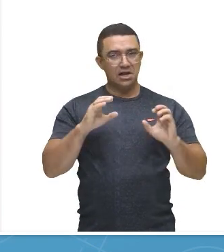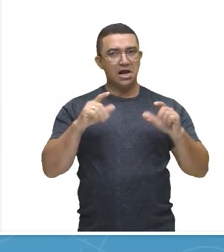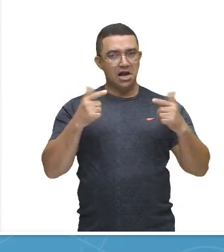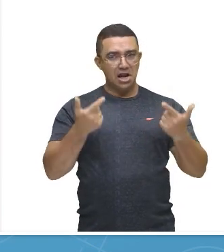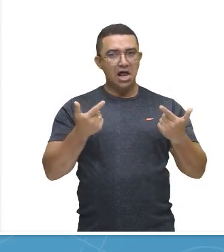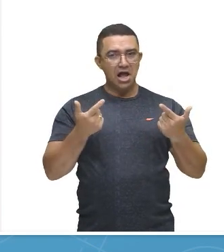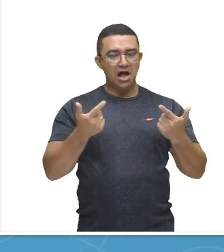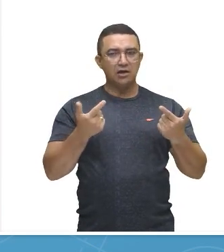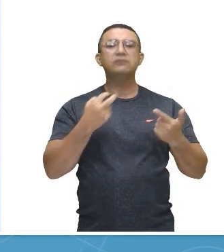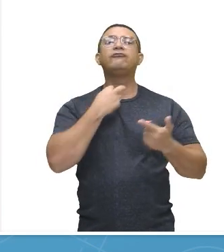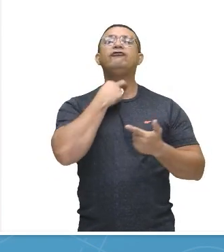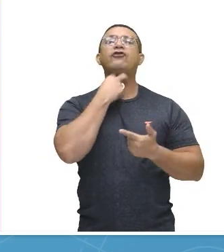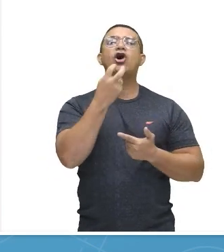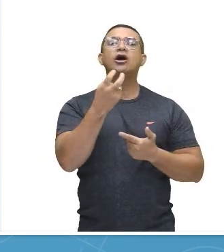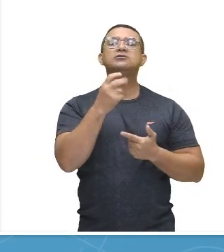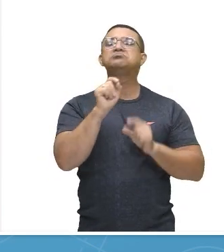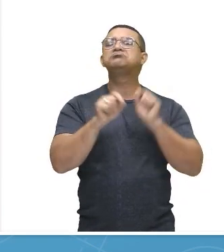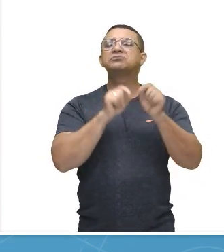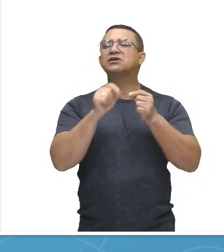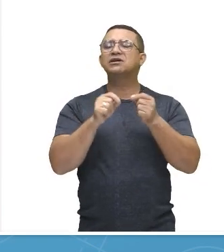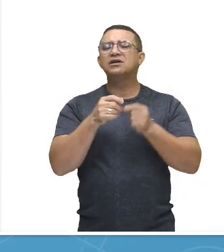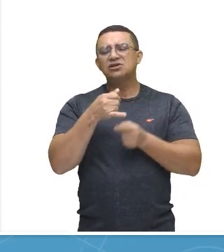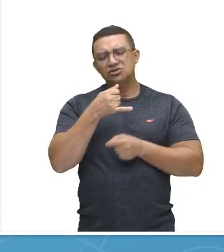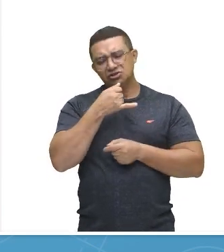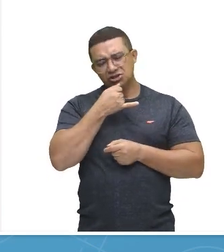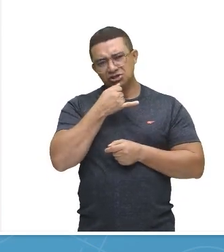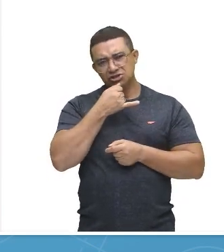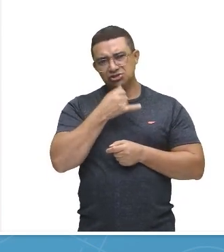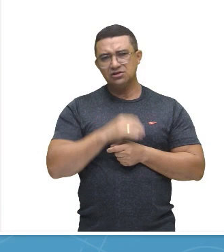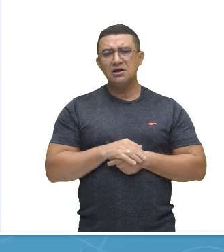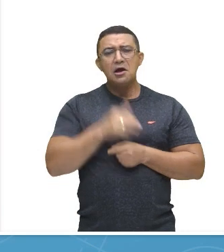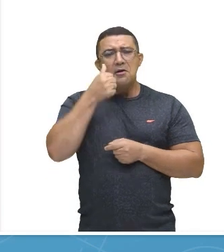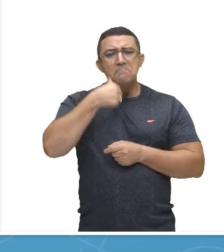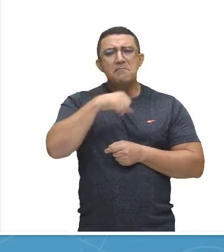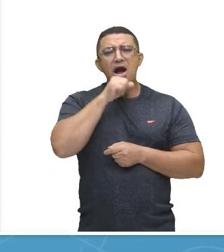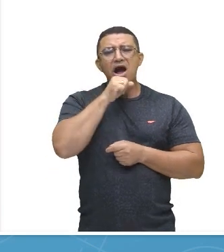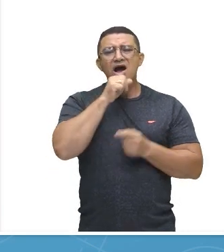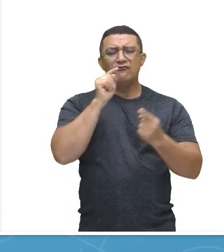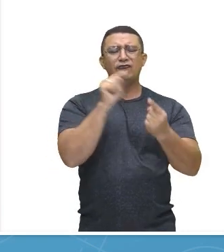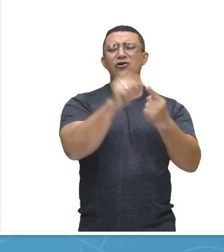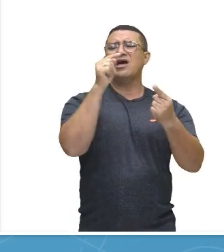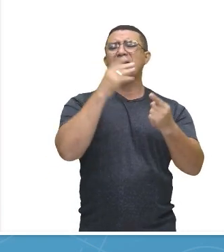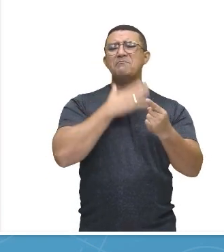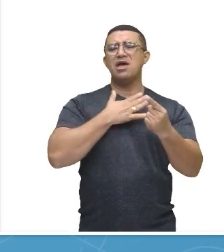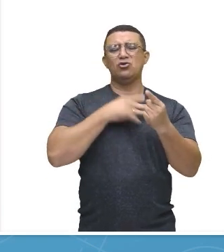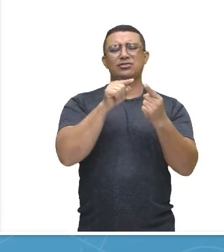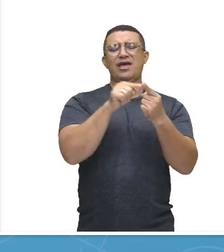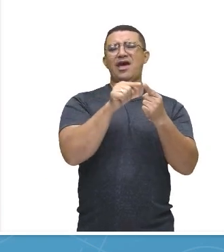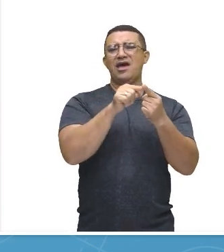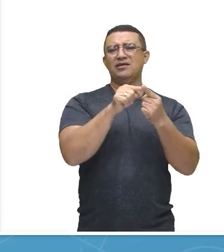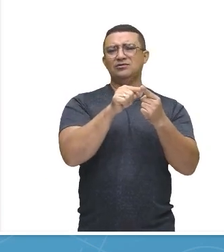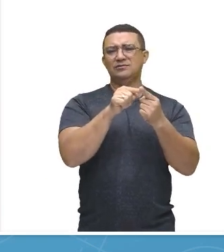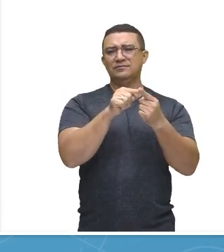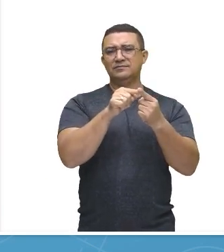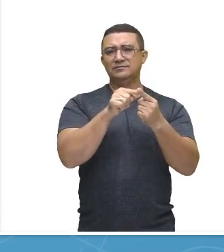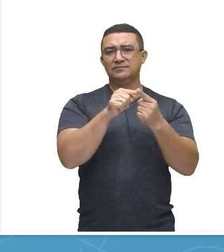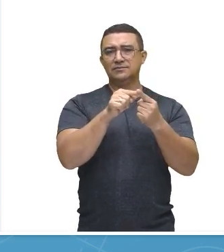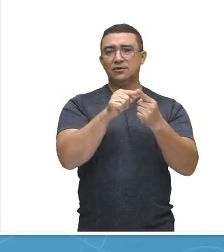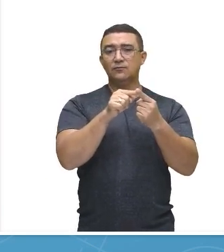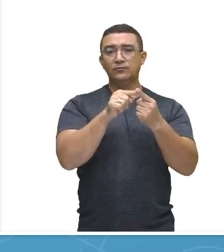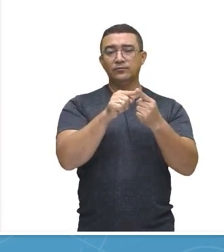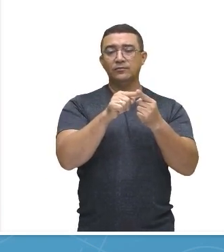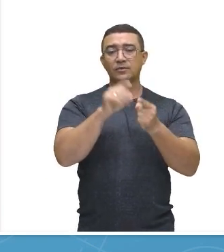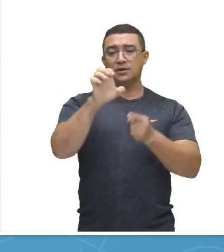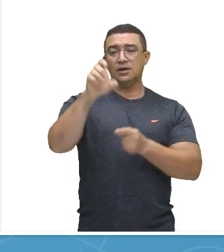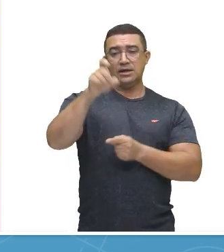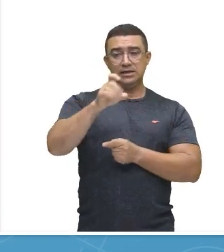tom de tristeza. Ela exclamou a sua tristeza fazendo uso da frase exclamativa. Muito